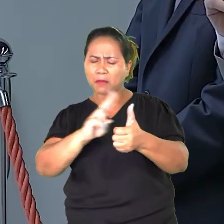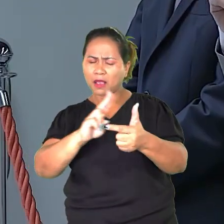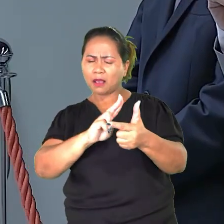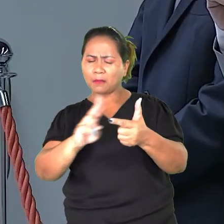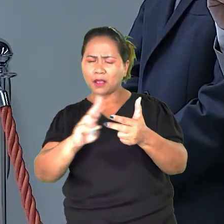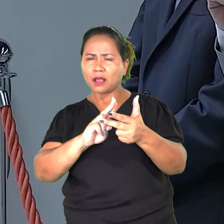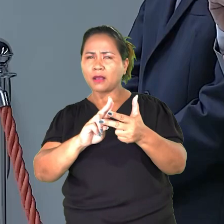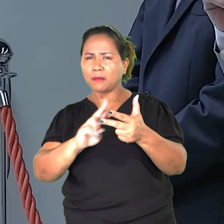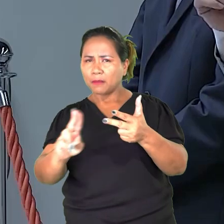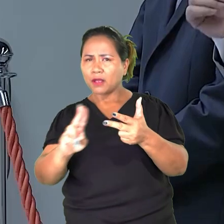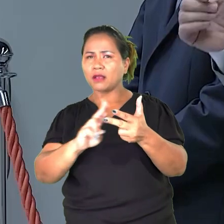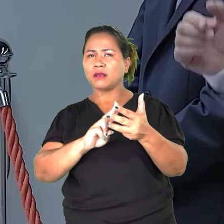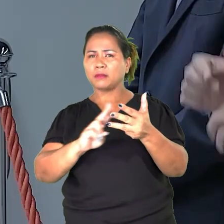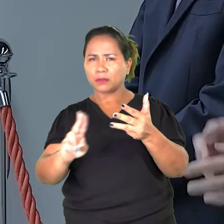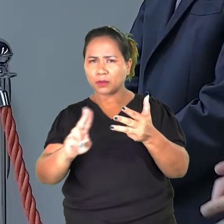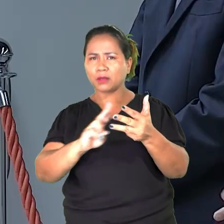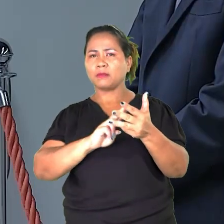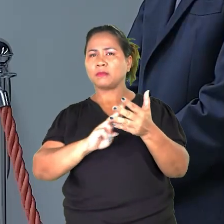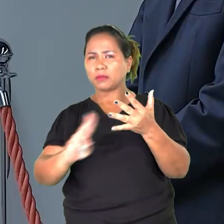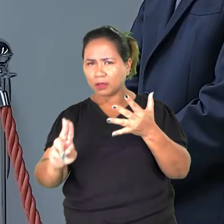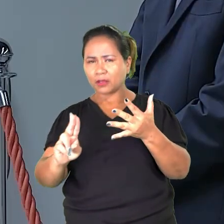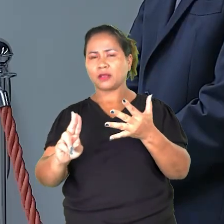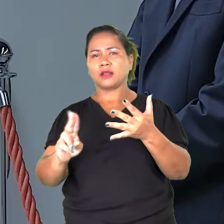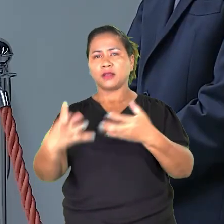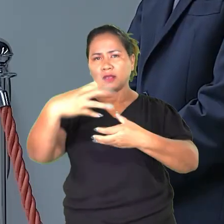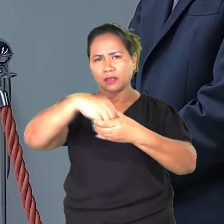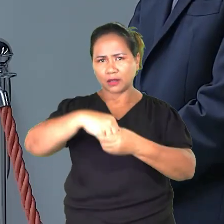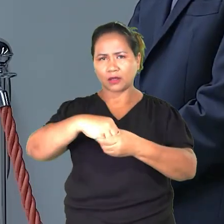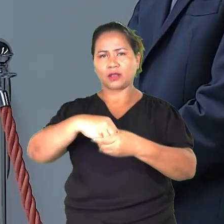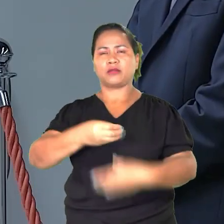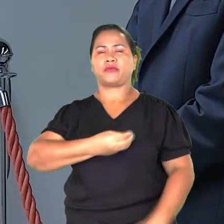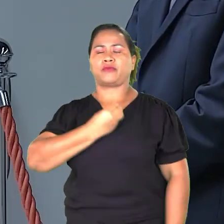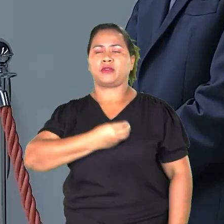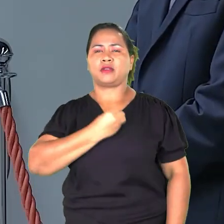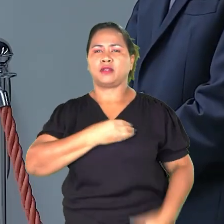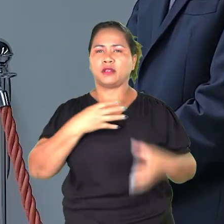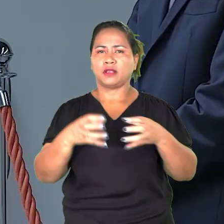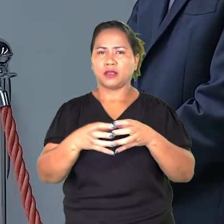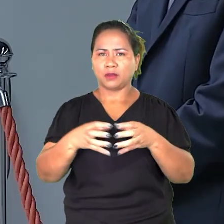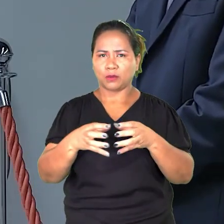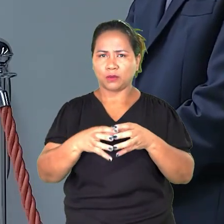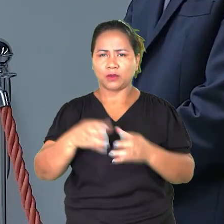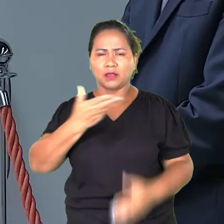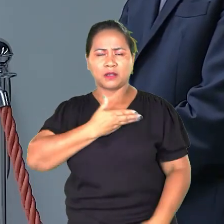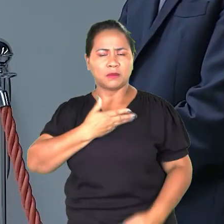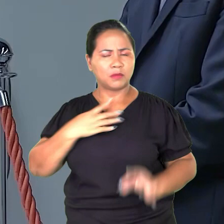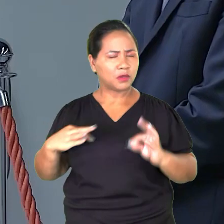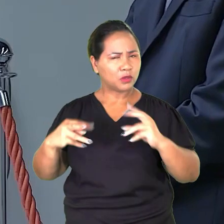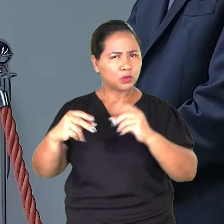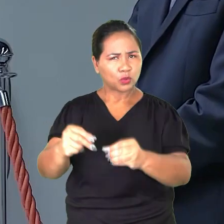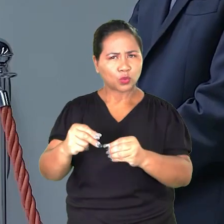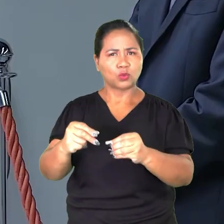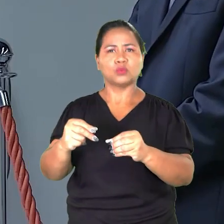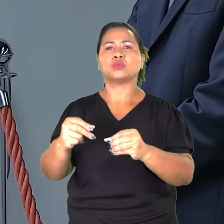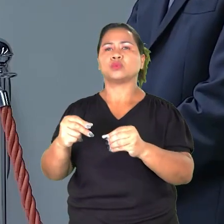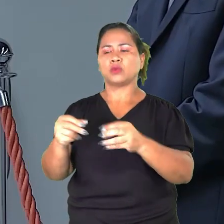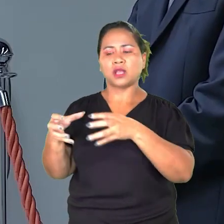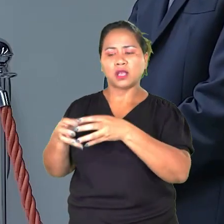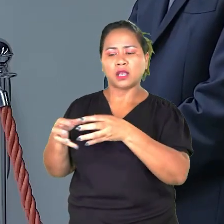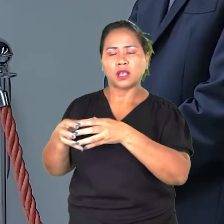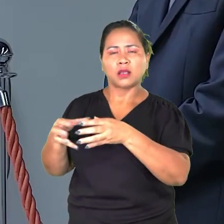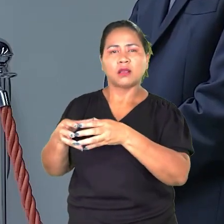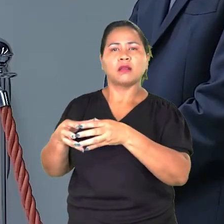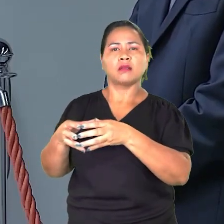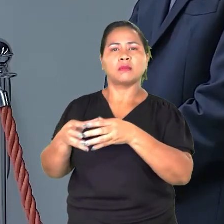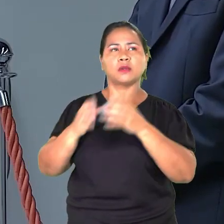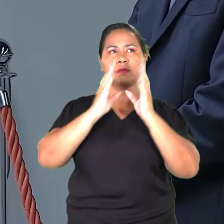Jéssica Romão, Alício Reginato, Washington Assis, Luiz Negrão, os colegas da seção de arquivo, pelo